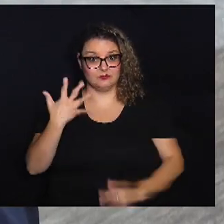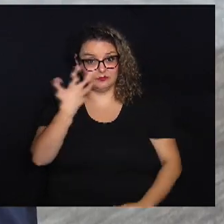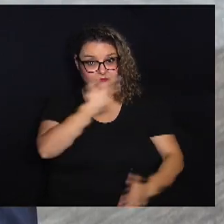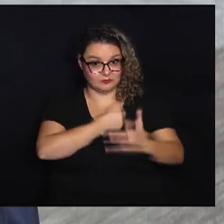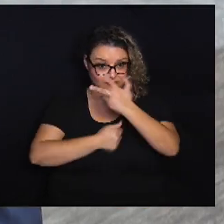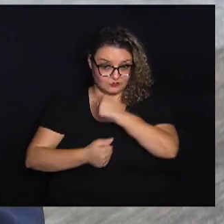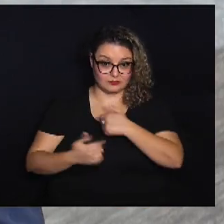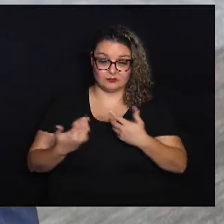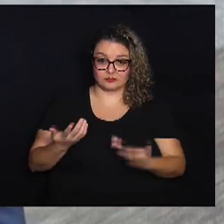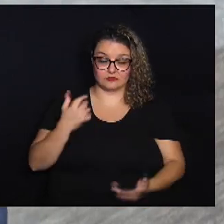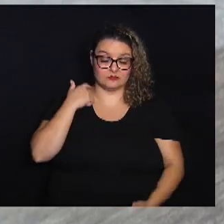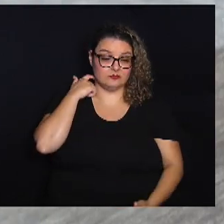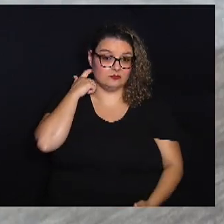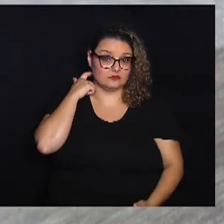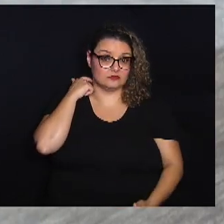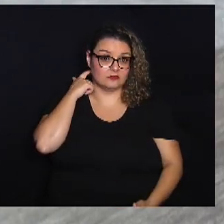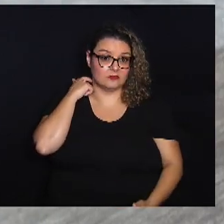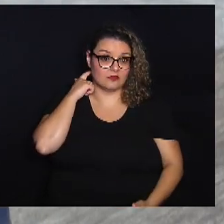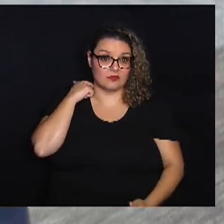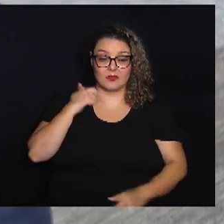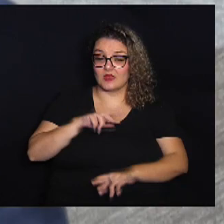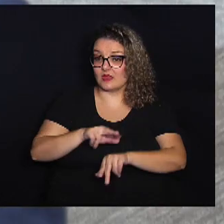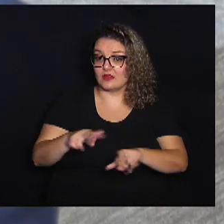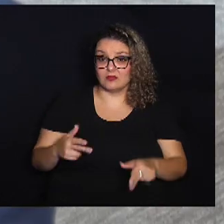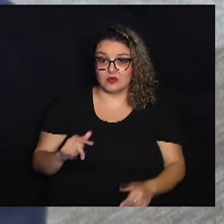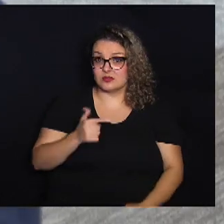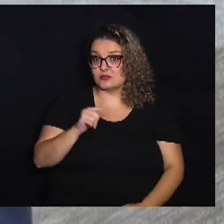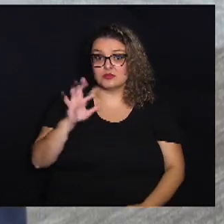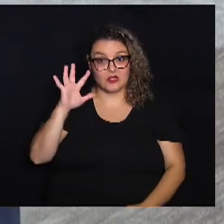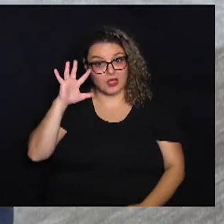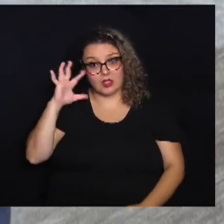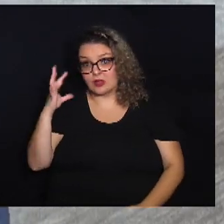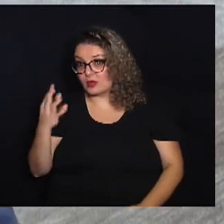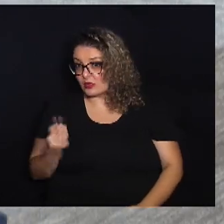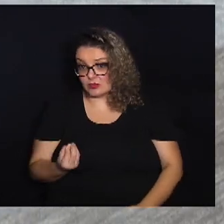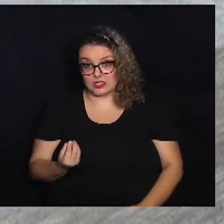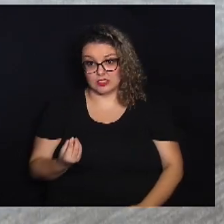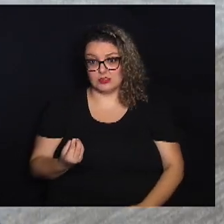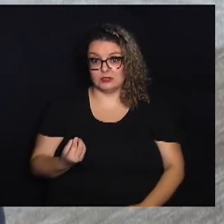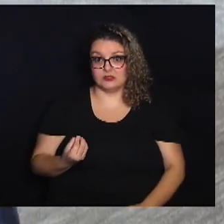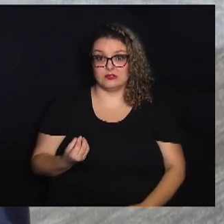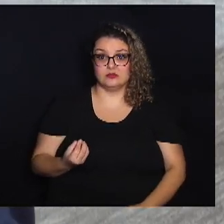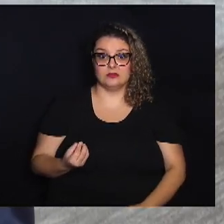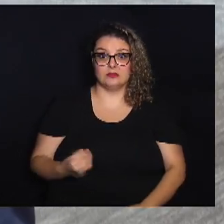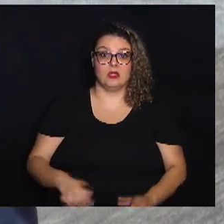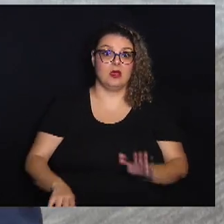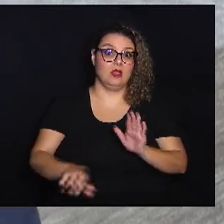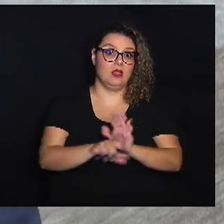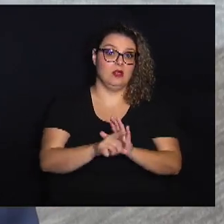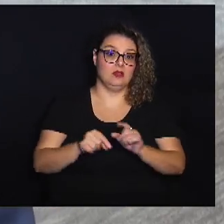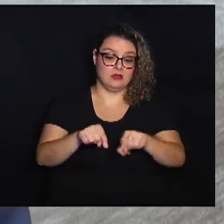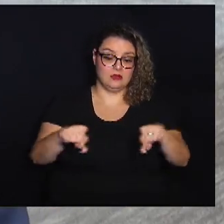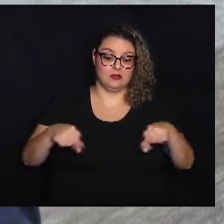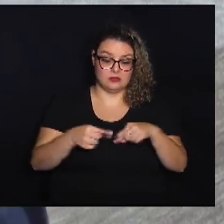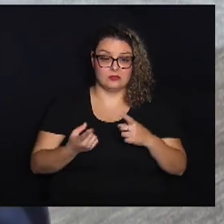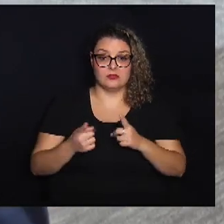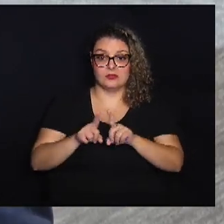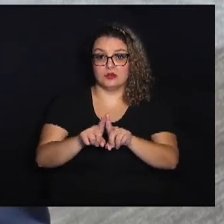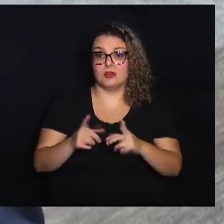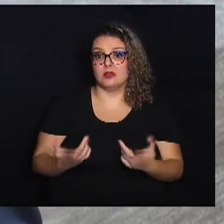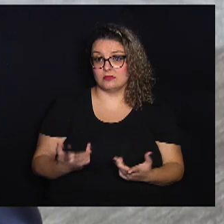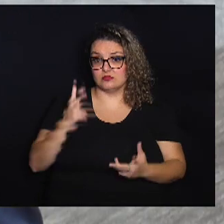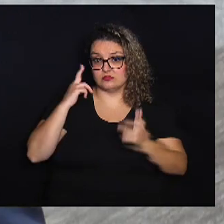E muitos deles não têm o conhecimento sobre a questão da lei do salão parceiro e o